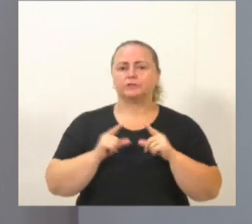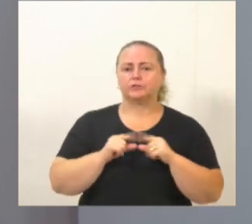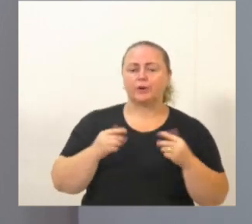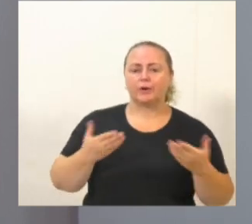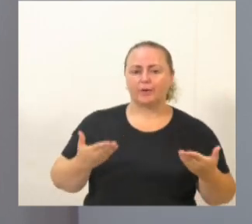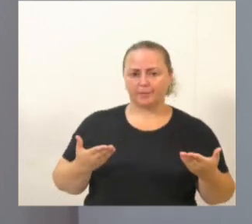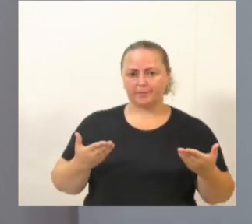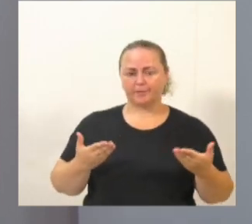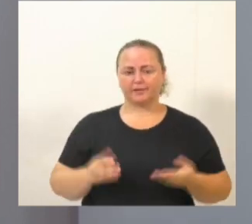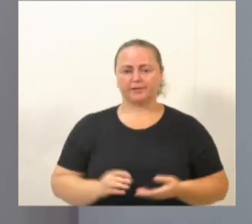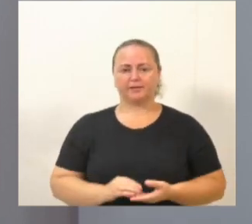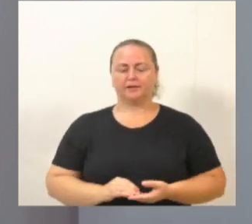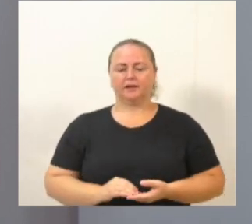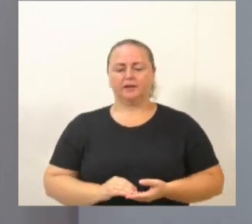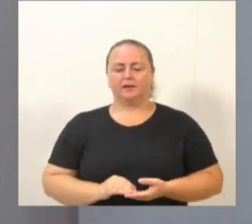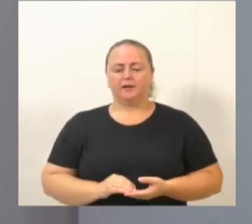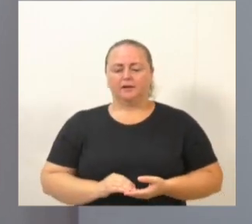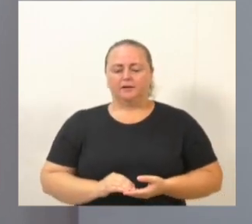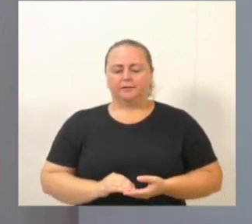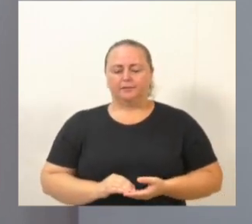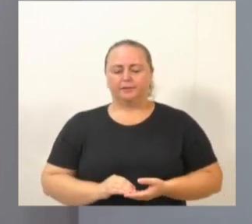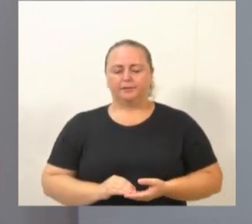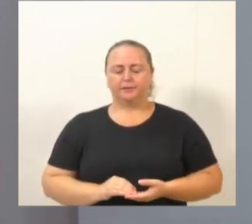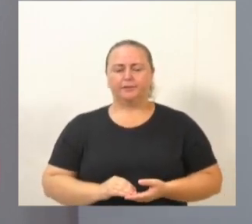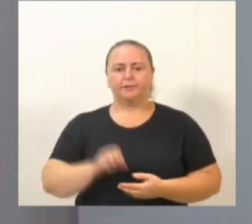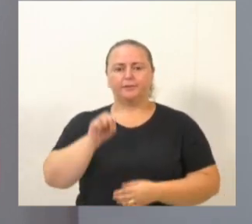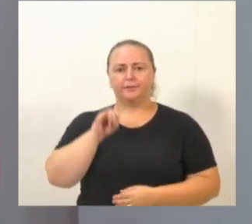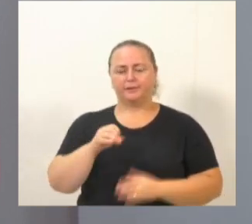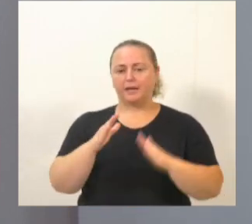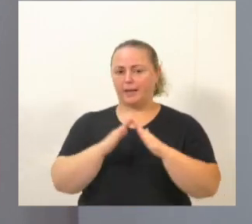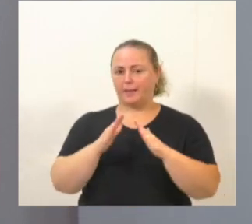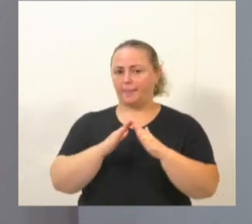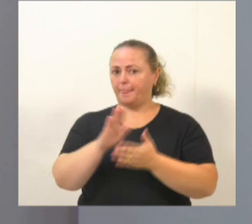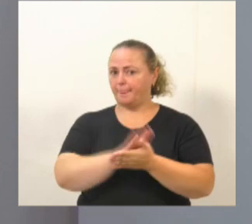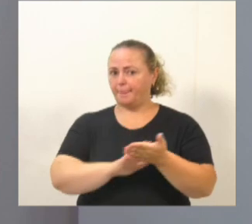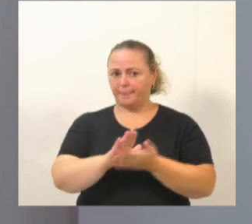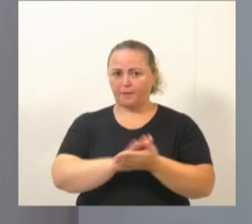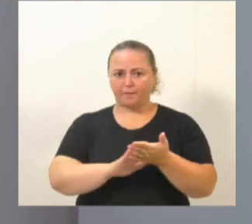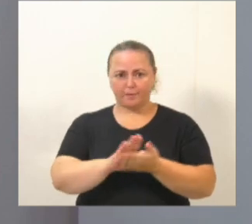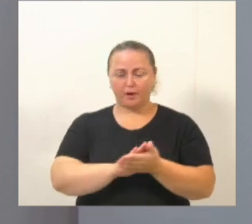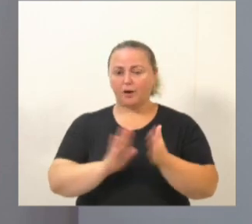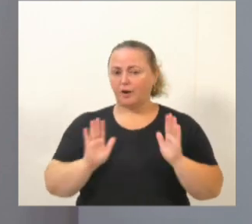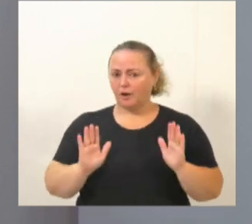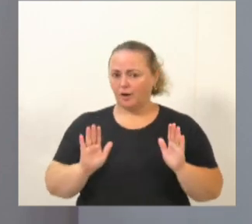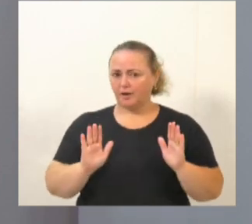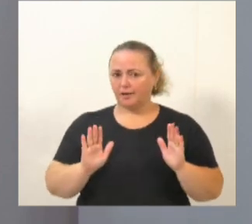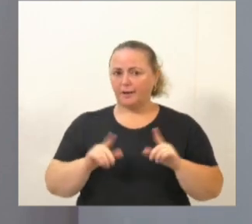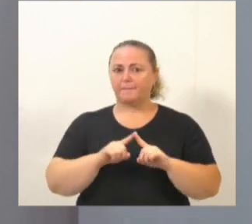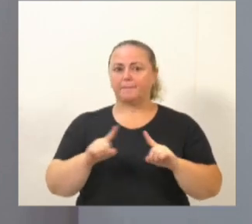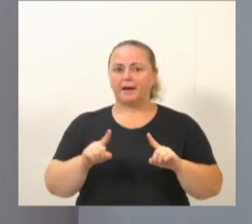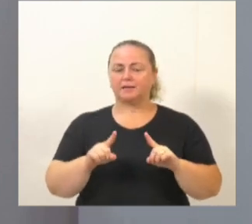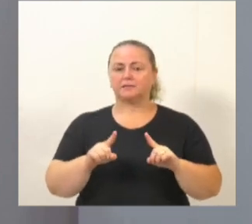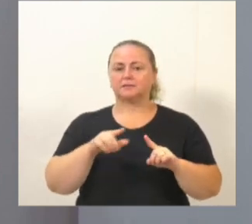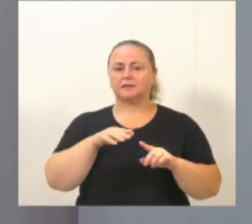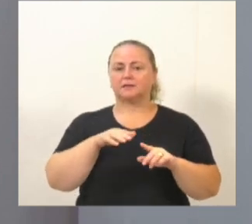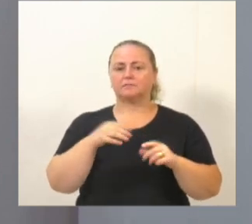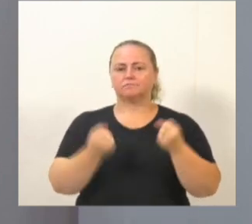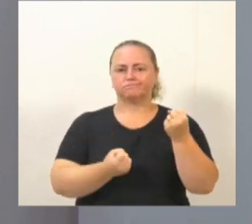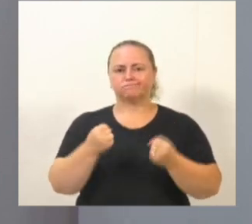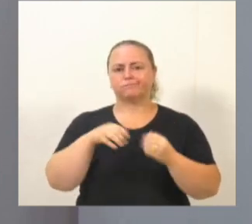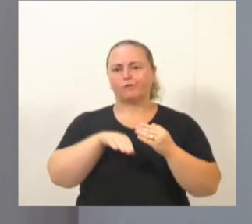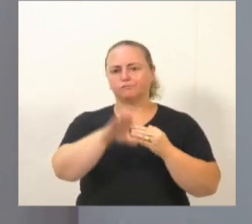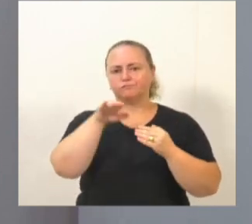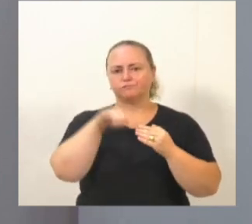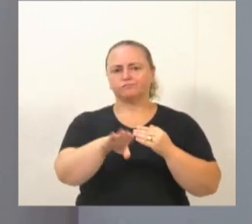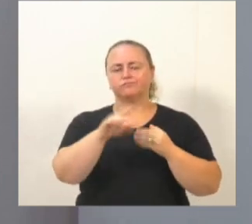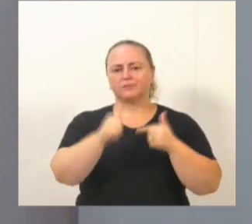Para quem não mora nessas ruas principais, estamos falando de artérias principais da cidade, mas que passam por ela todo dia para ir trabalhar, o